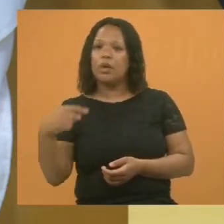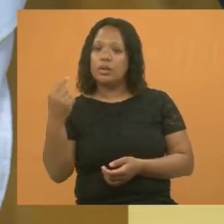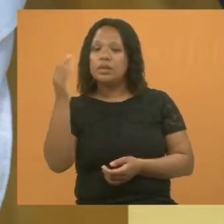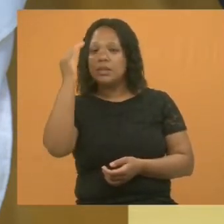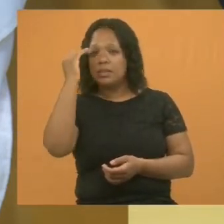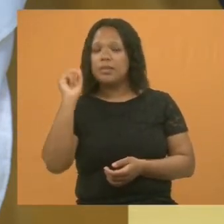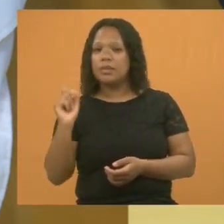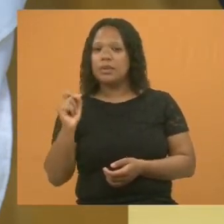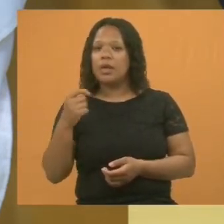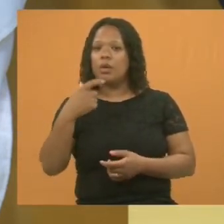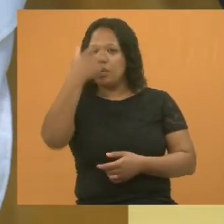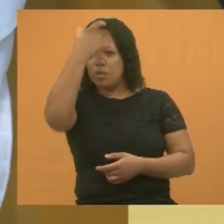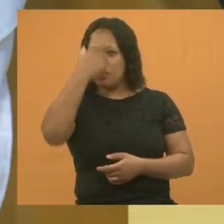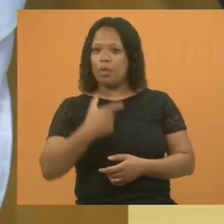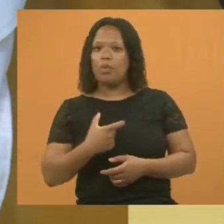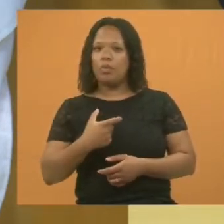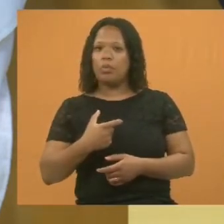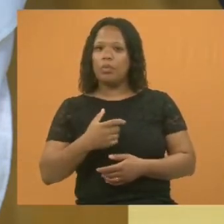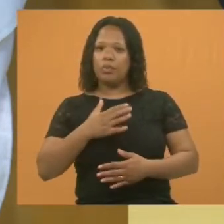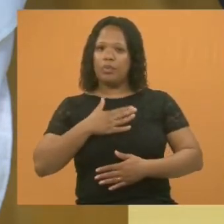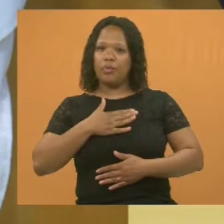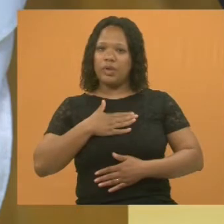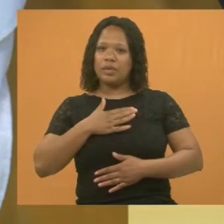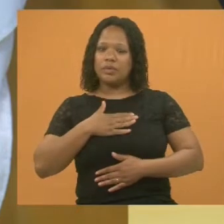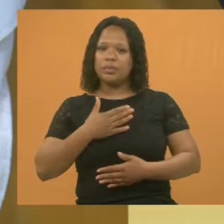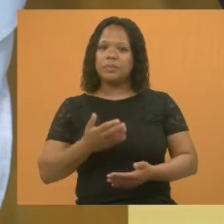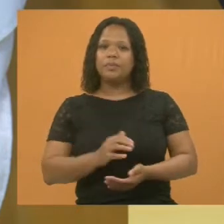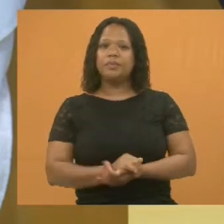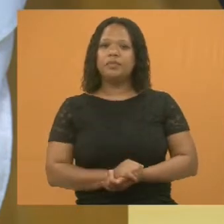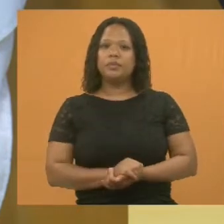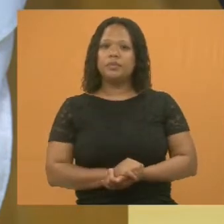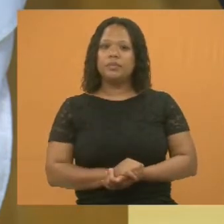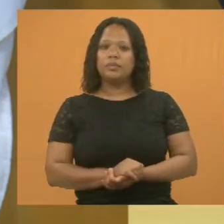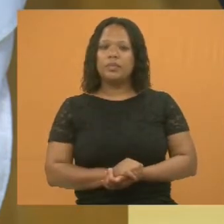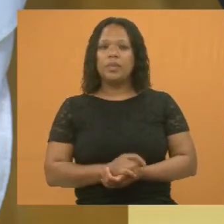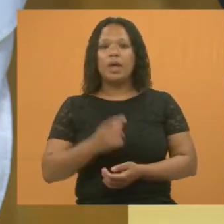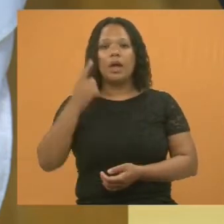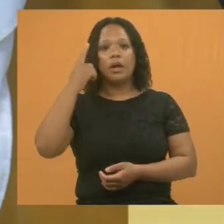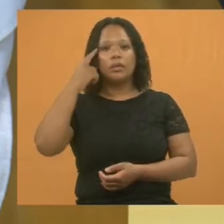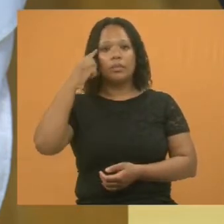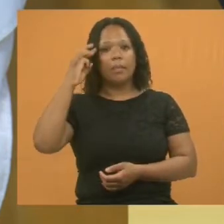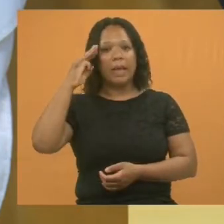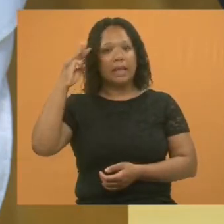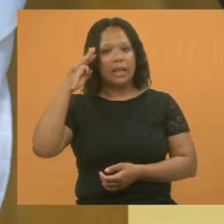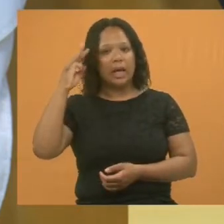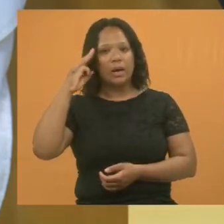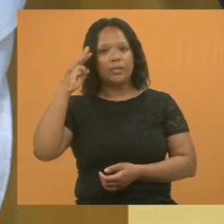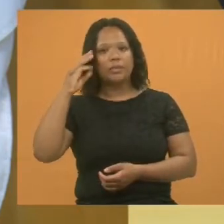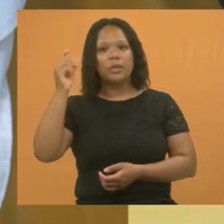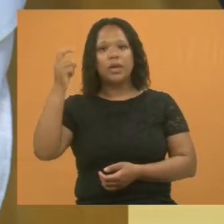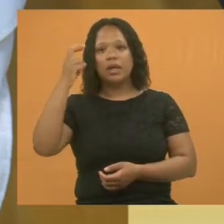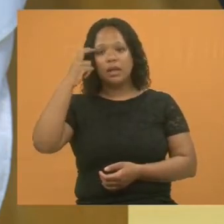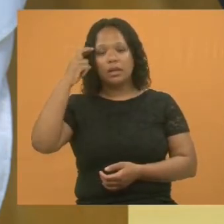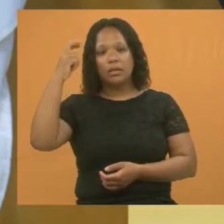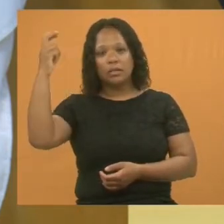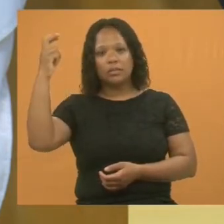um aspecto físico, material, tem um aspecto mental, intelectual e tem um